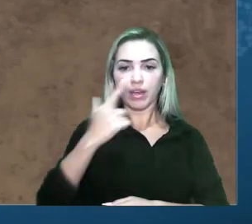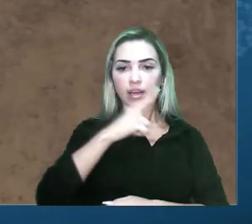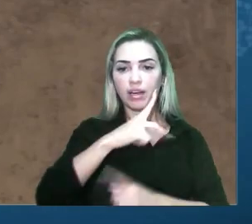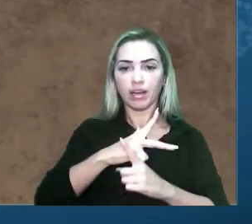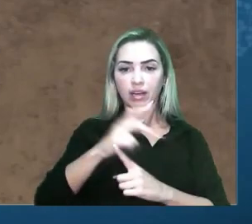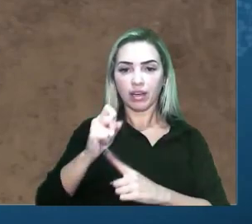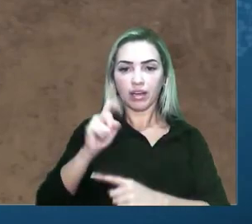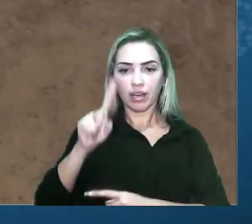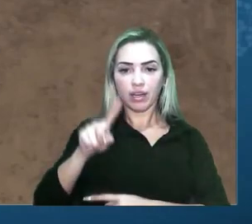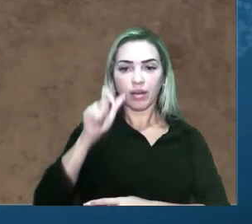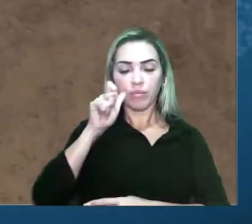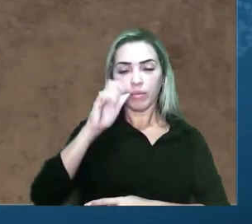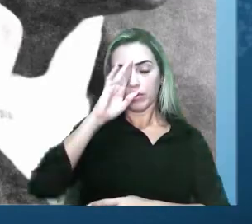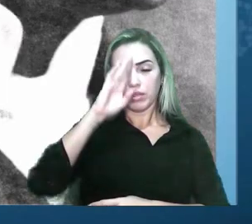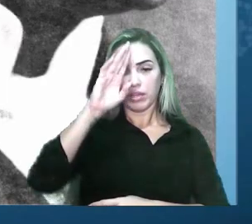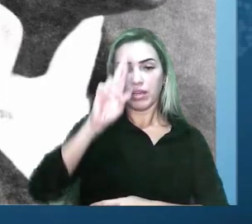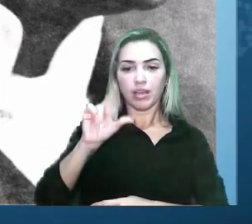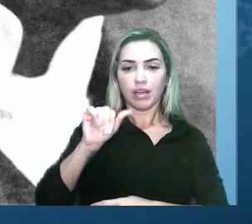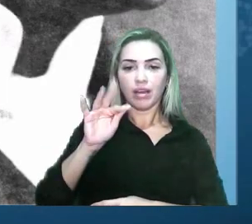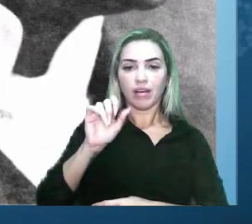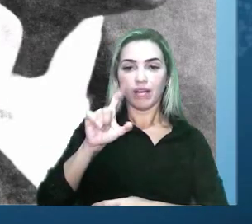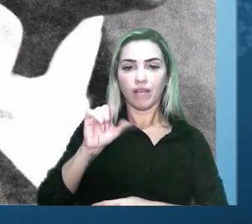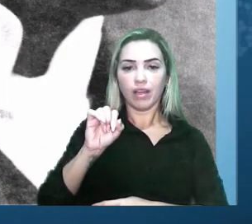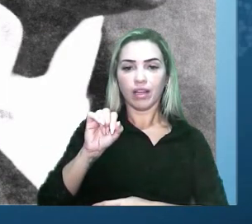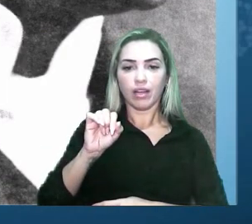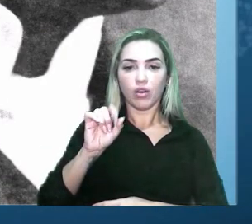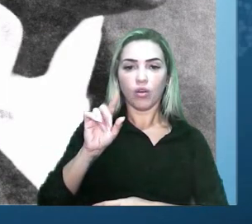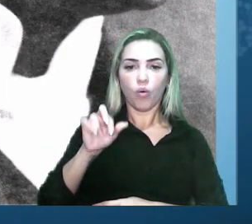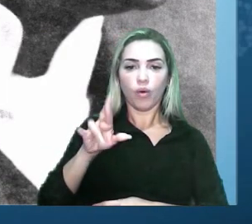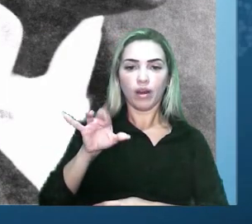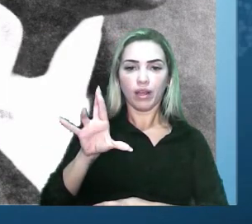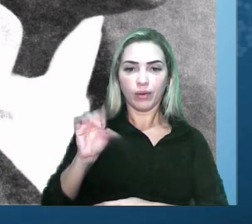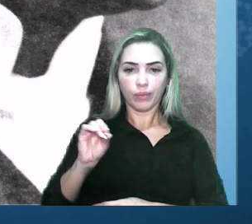autora principal, é a Rafaele Loureiro de Acevedo.